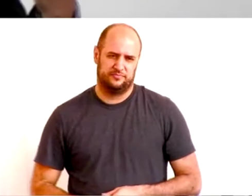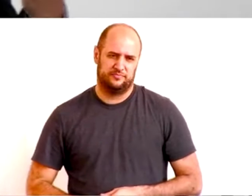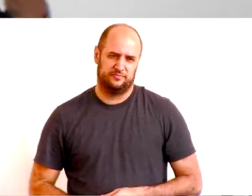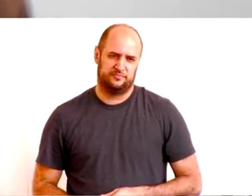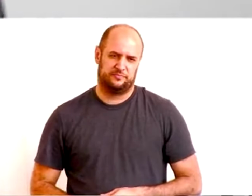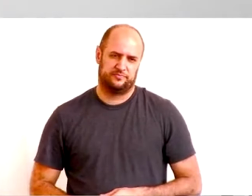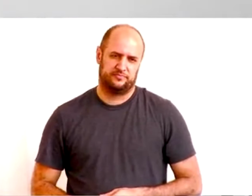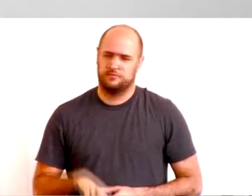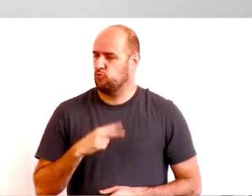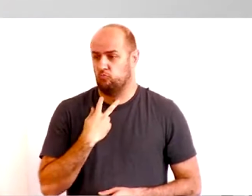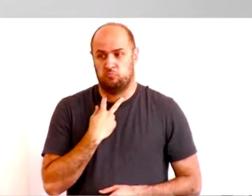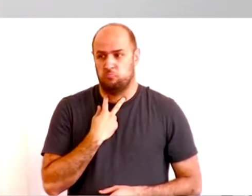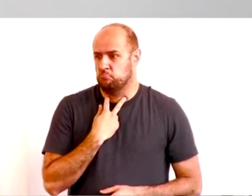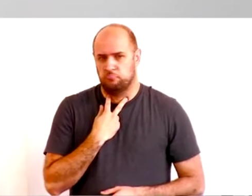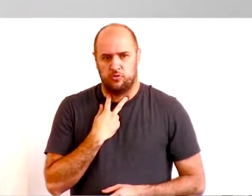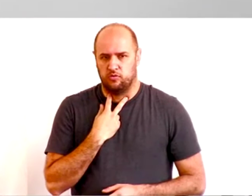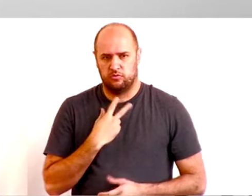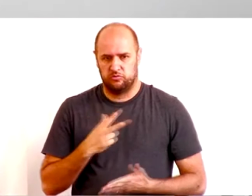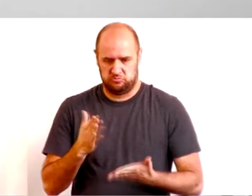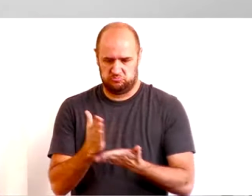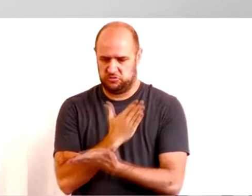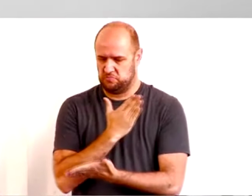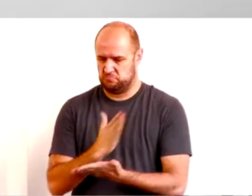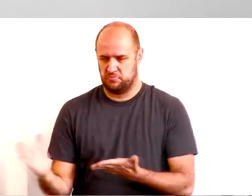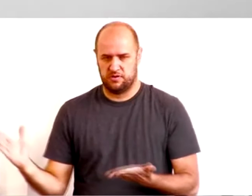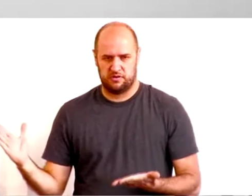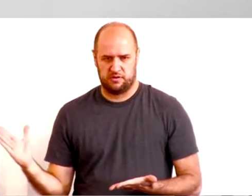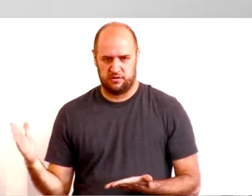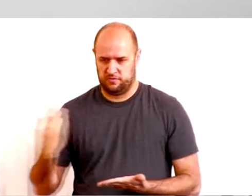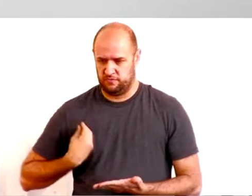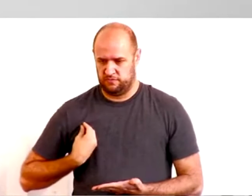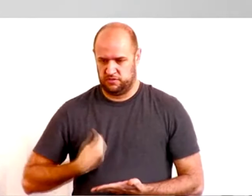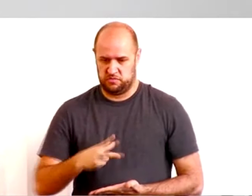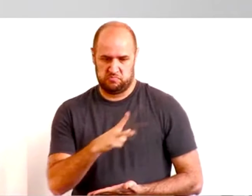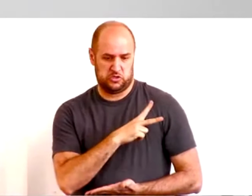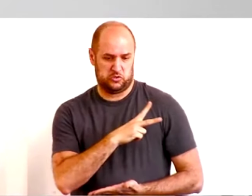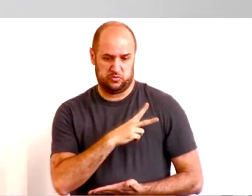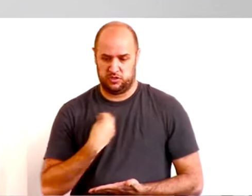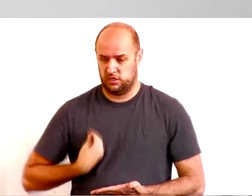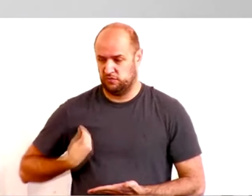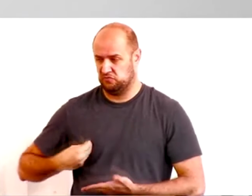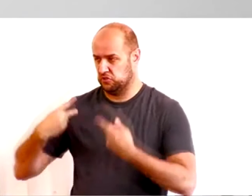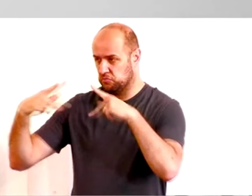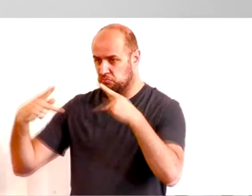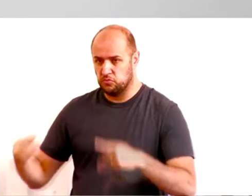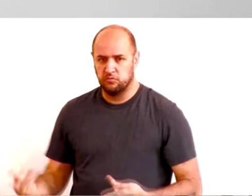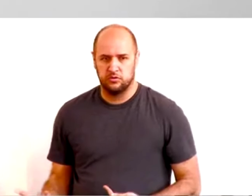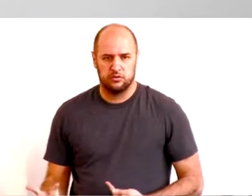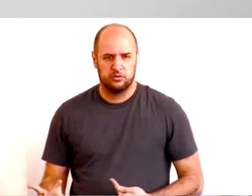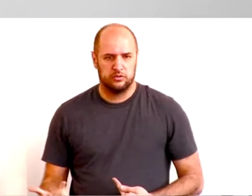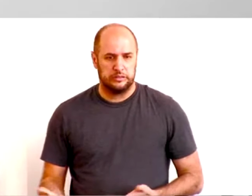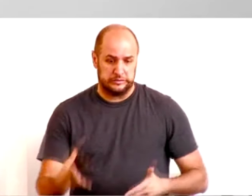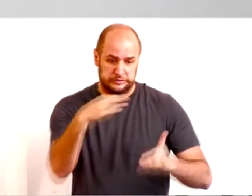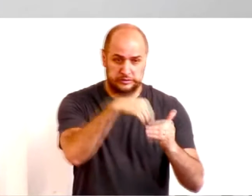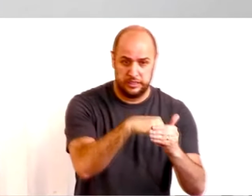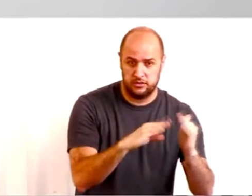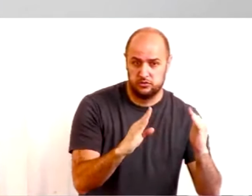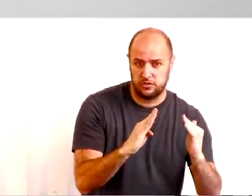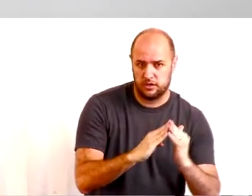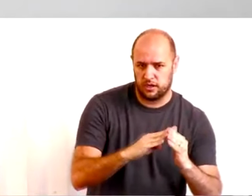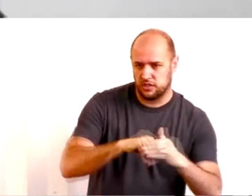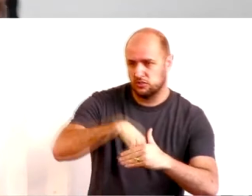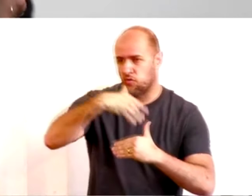Não podemos divorciar a nossa vida privada da pública. Aquilo que somos dentro de casa,